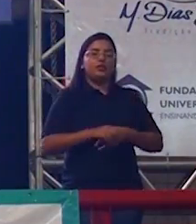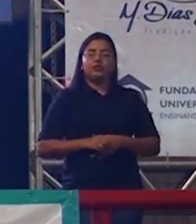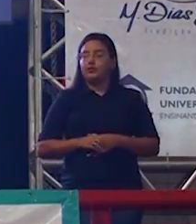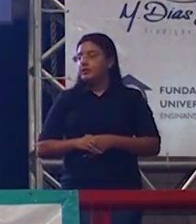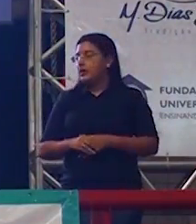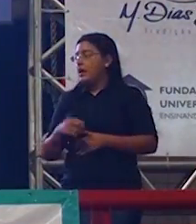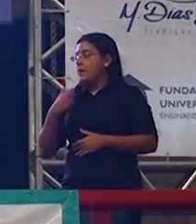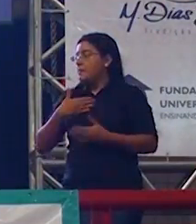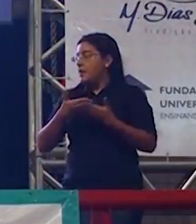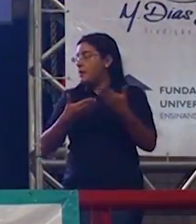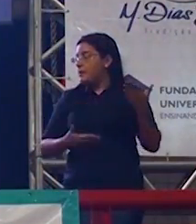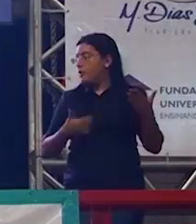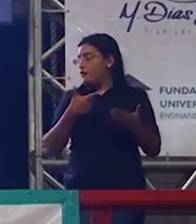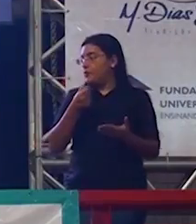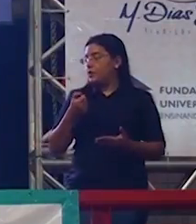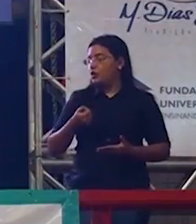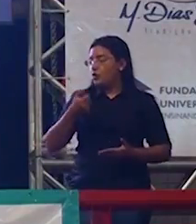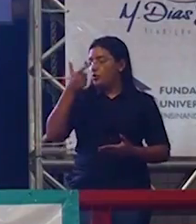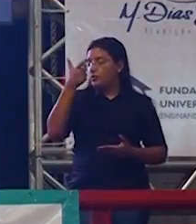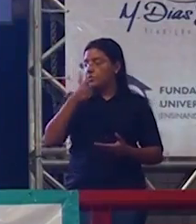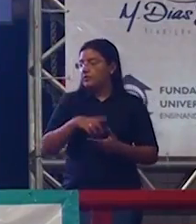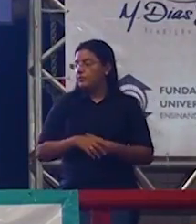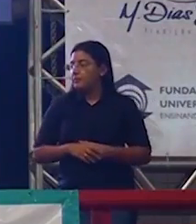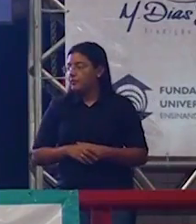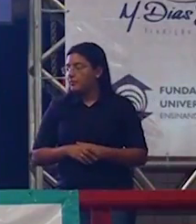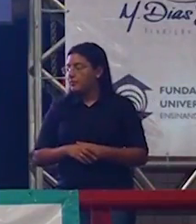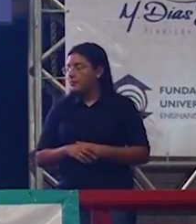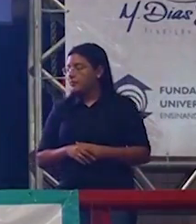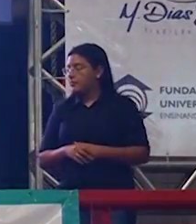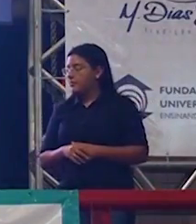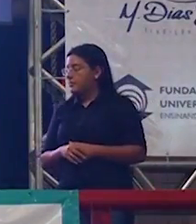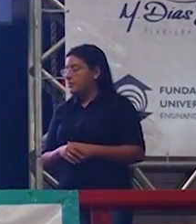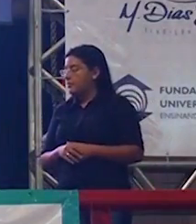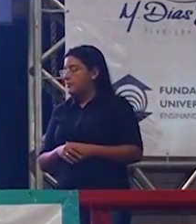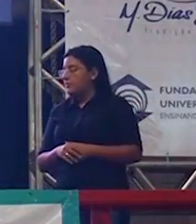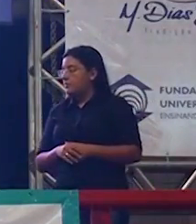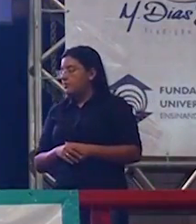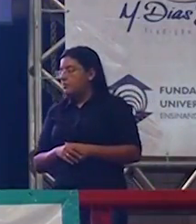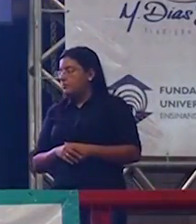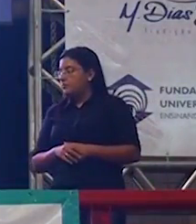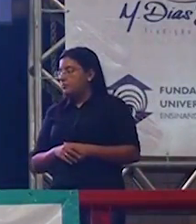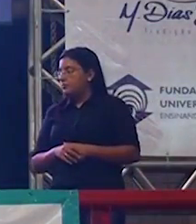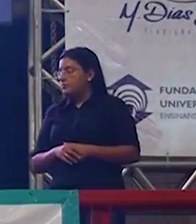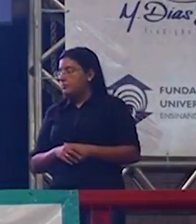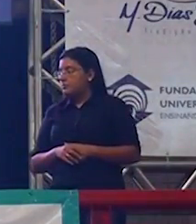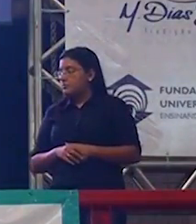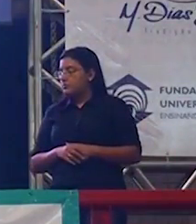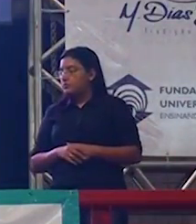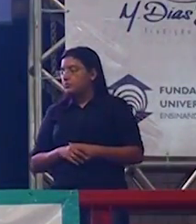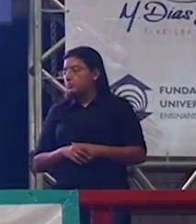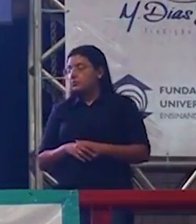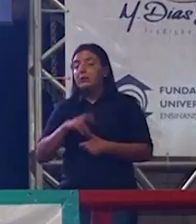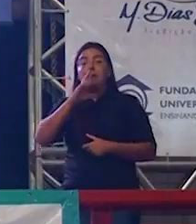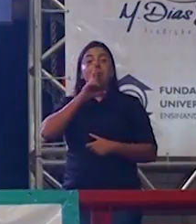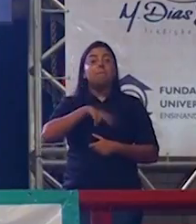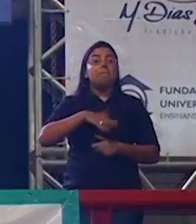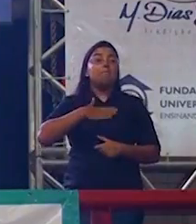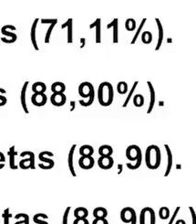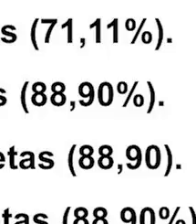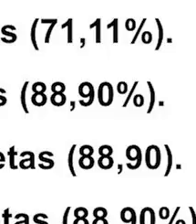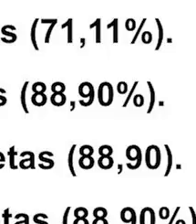minha prova do Enem de 2012. Ok? Essa prova foi espetacular. Olha o meu resultado nessa